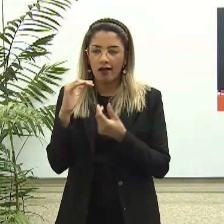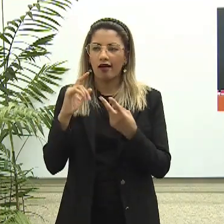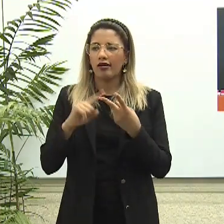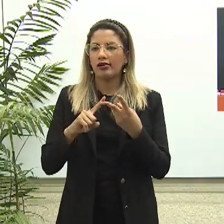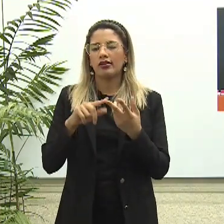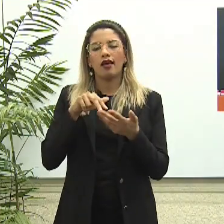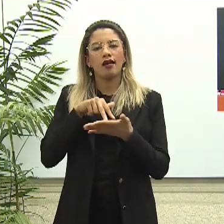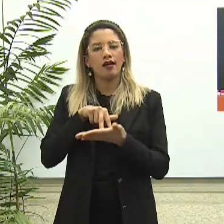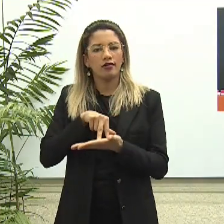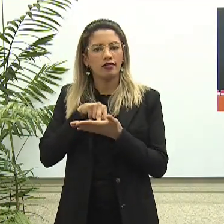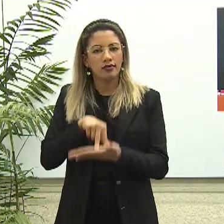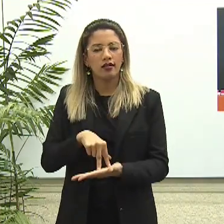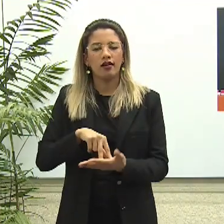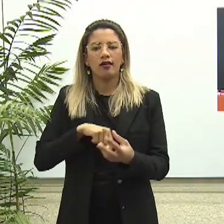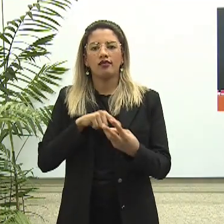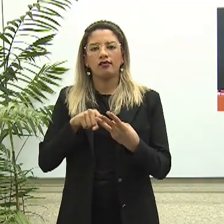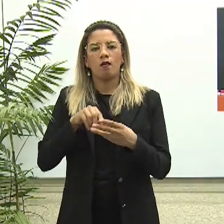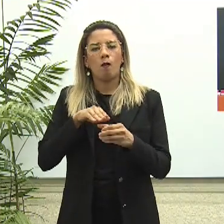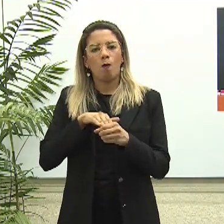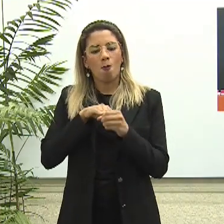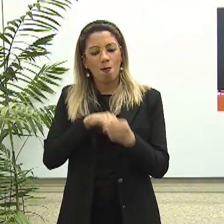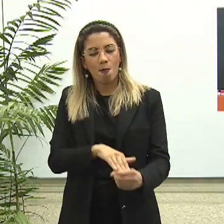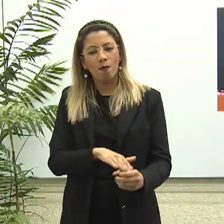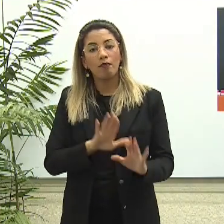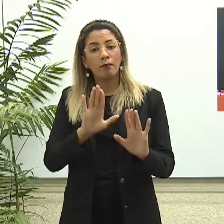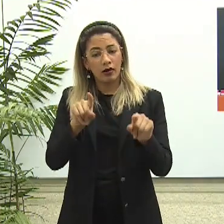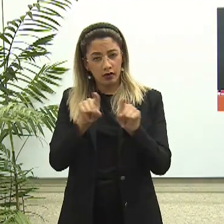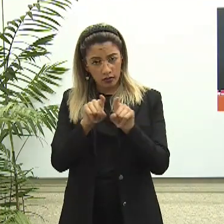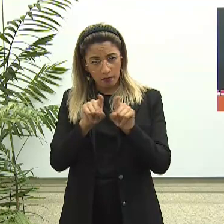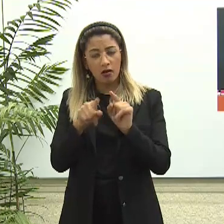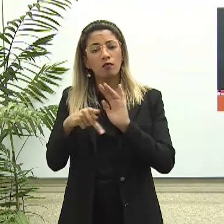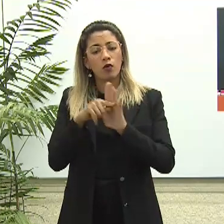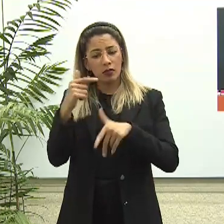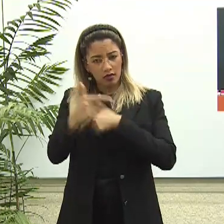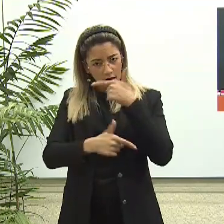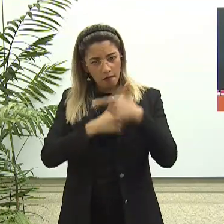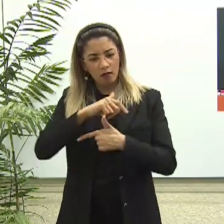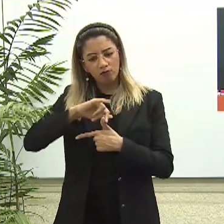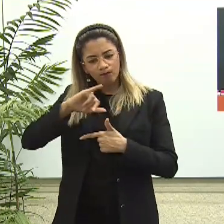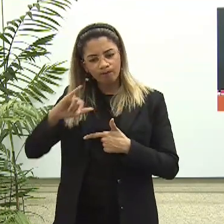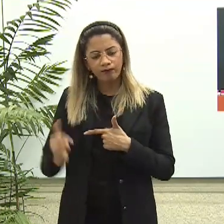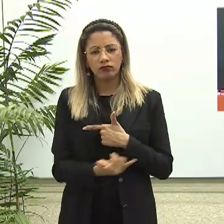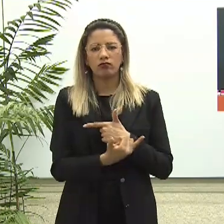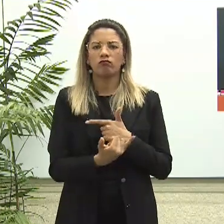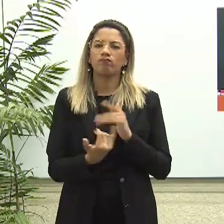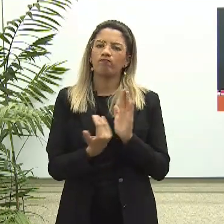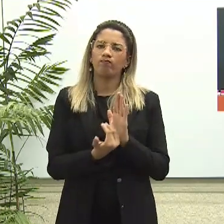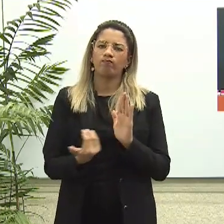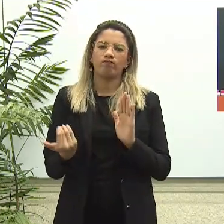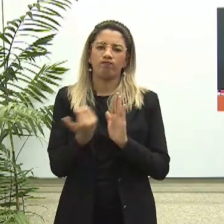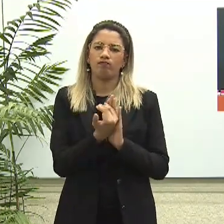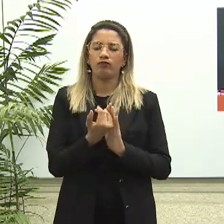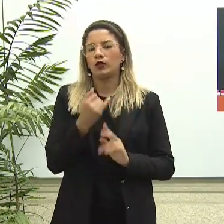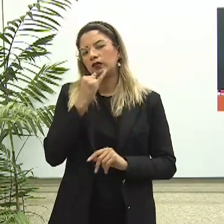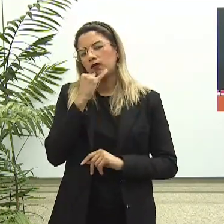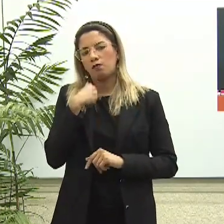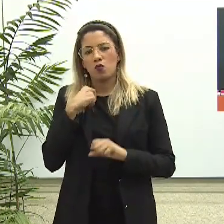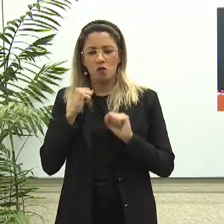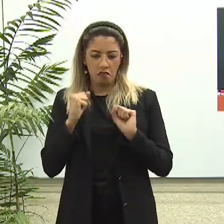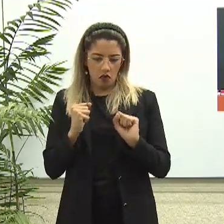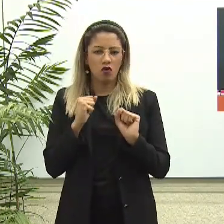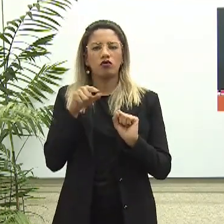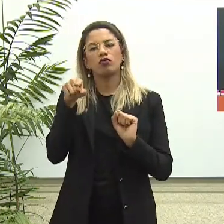possibilidades de opressão mas também das formas de exploração do trabalho porque agora eu posso gravar uma aula do professor